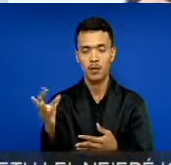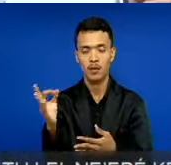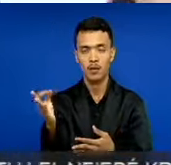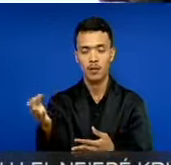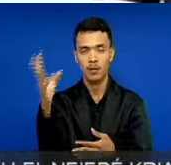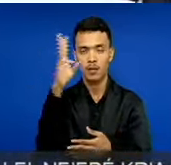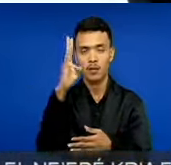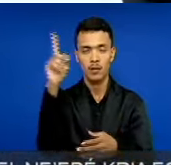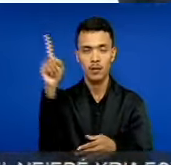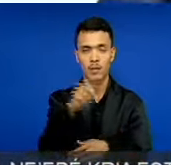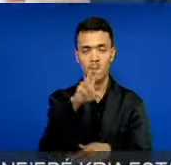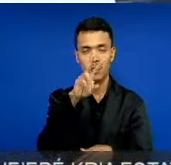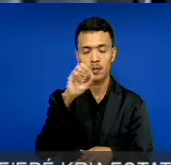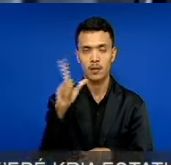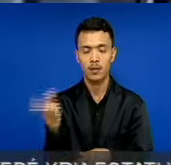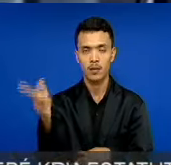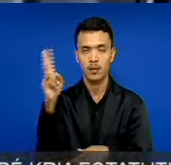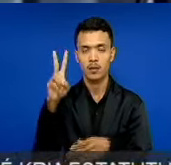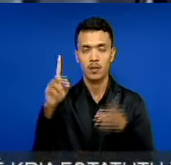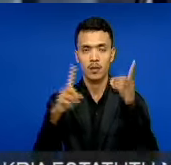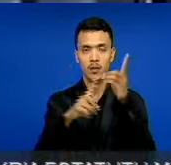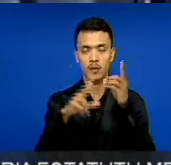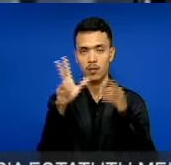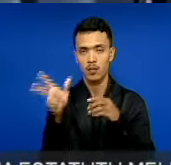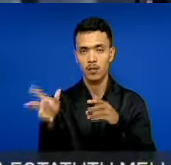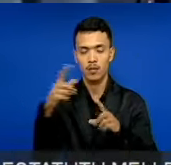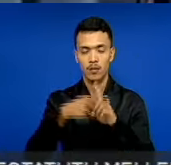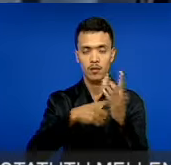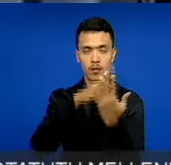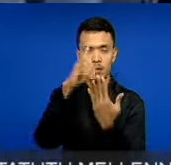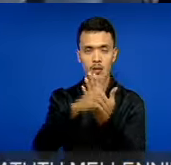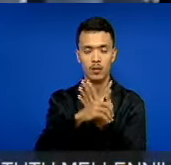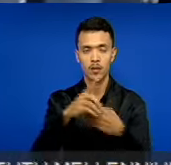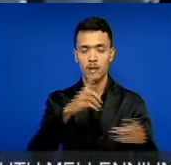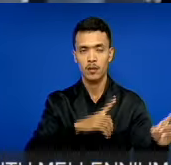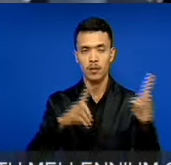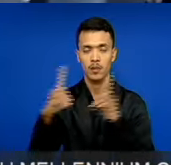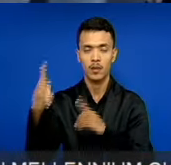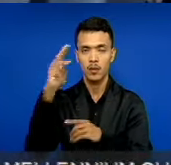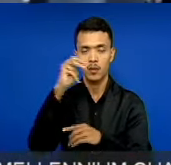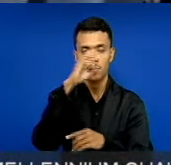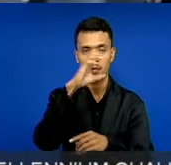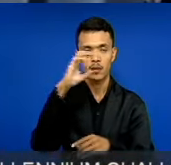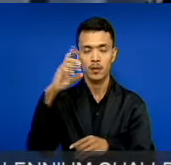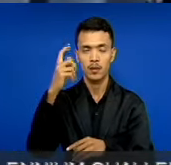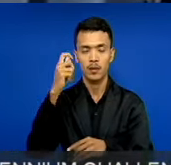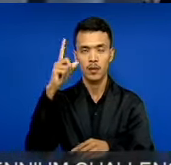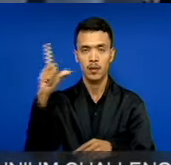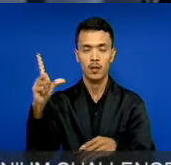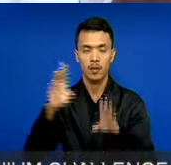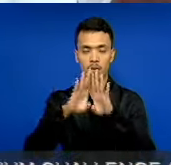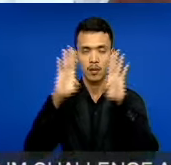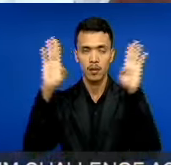barra, rihundruar o anulo resing drua, e haloron tolo nulo fulan dezembro, nebe cria Millennium Challenge Account Timor-Leste, no aprova